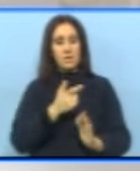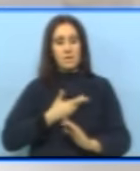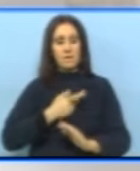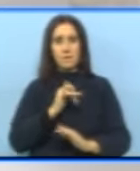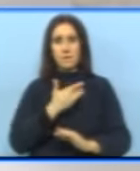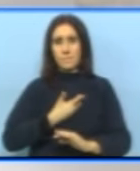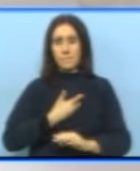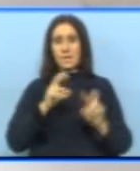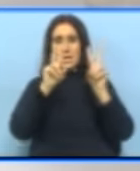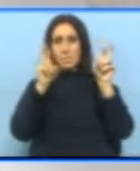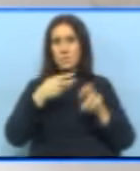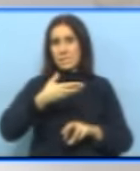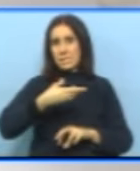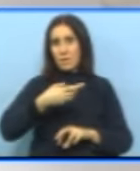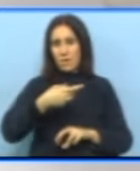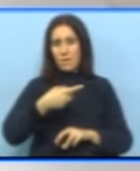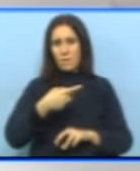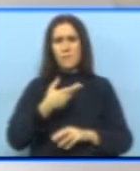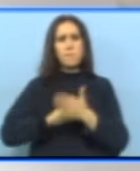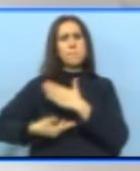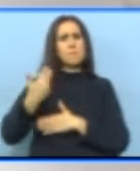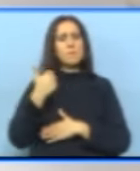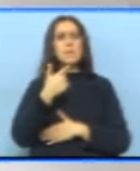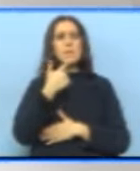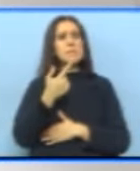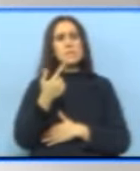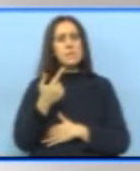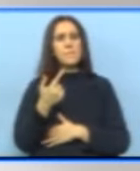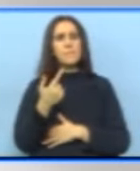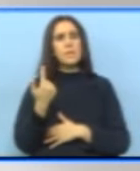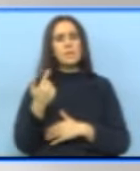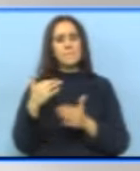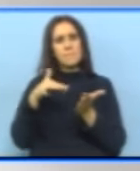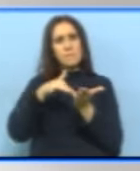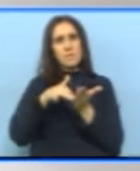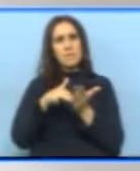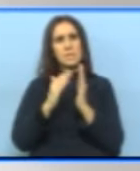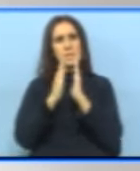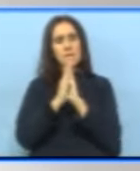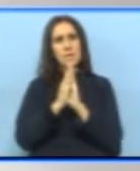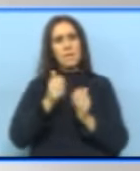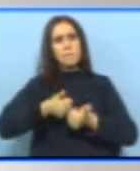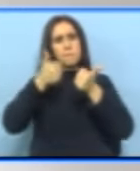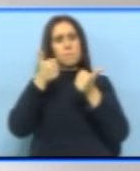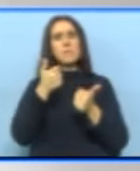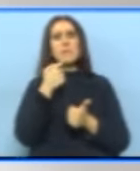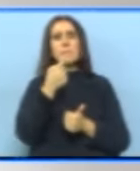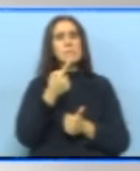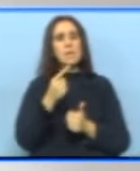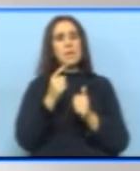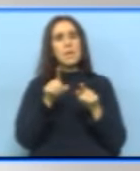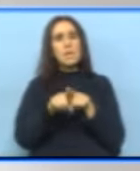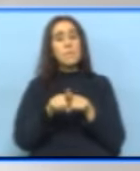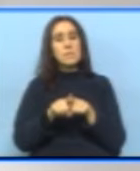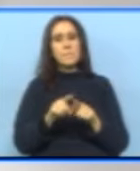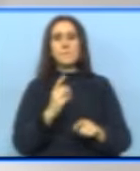que faz parte daquilo que outrora se chamava o Código de Santidade, define, os irmãos são os israelitas, os que